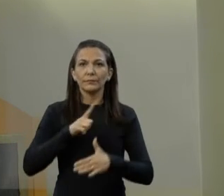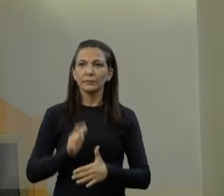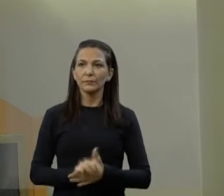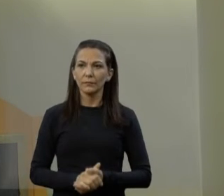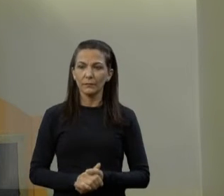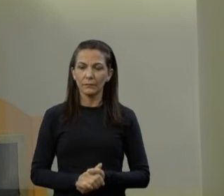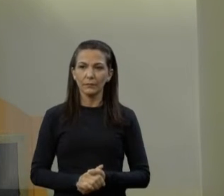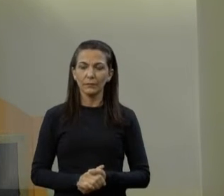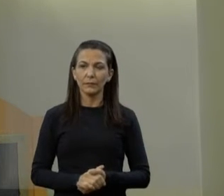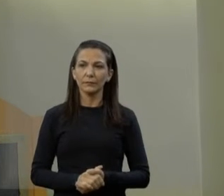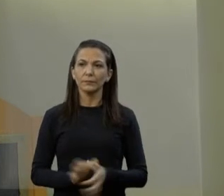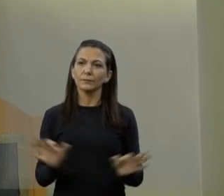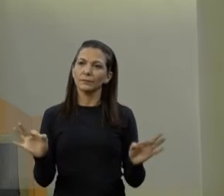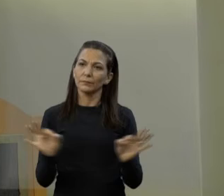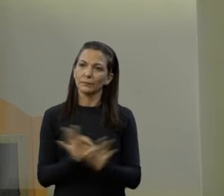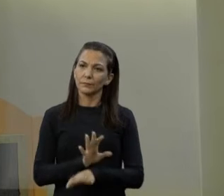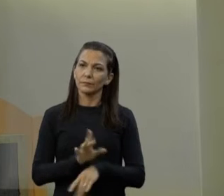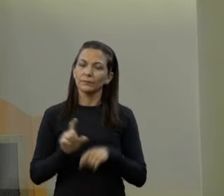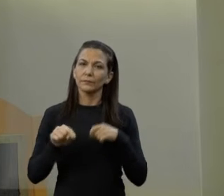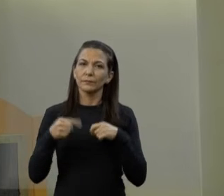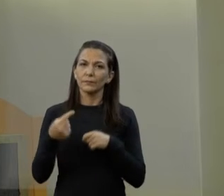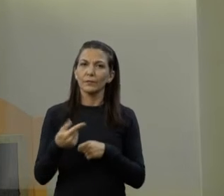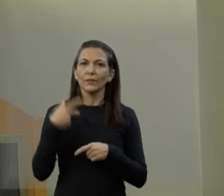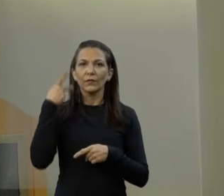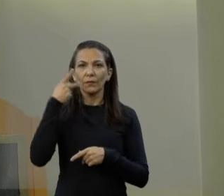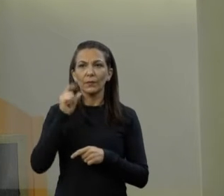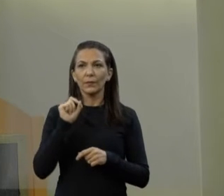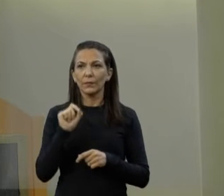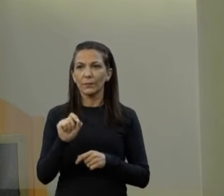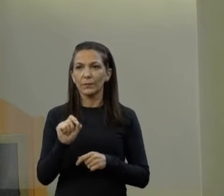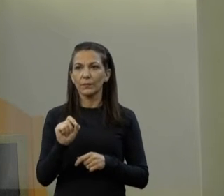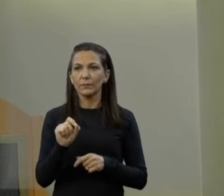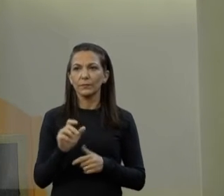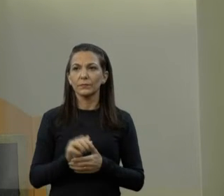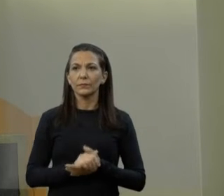finalizo depois eu quero falar um pouco também do debate e